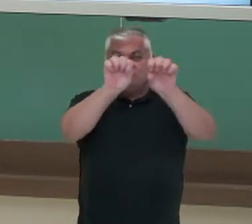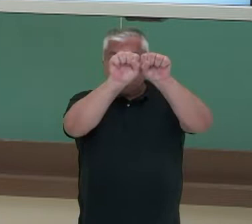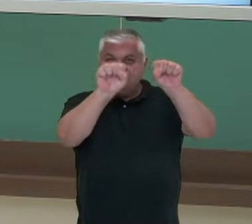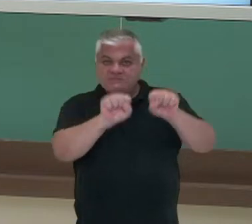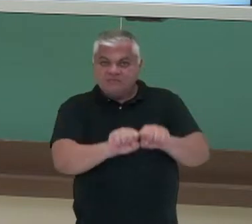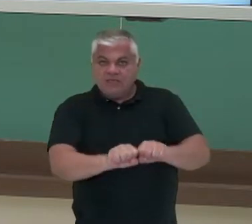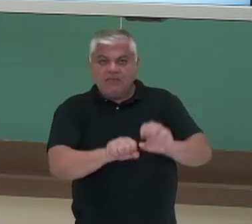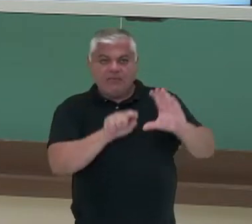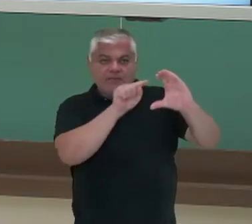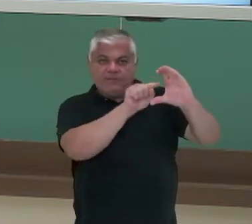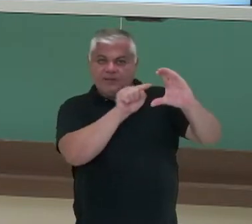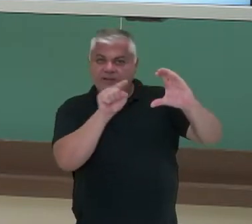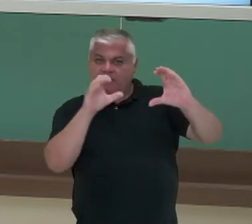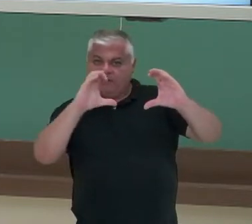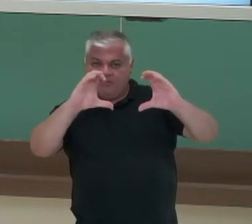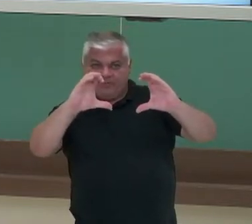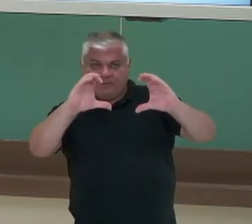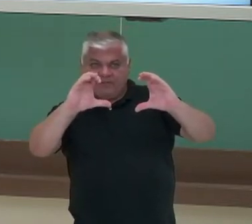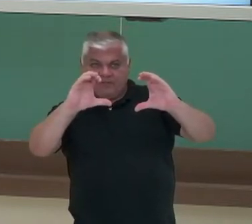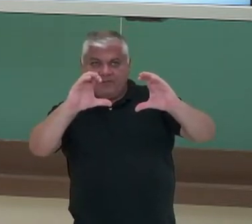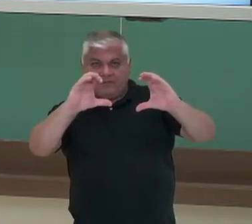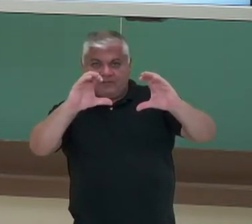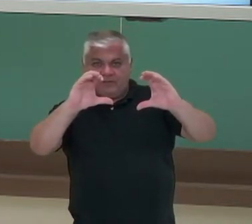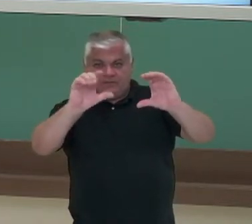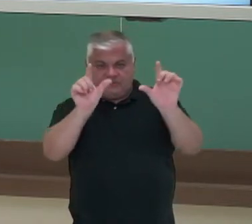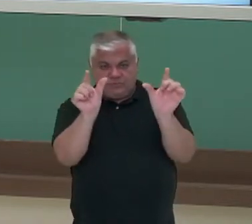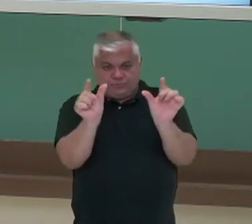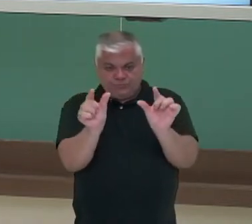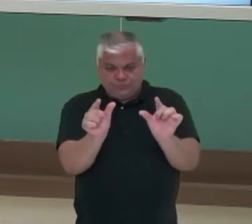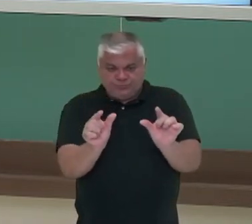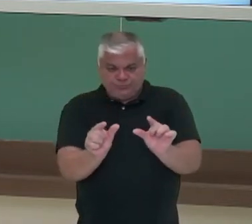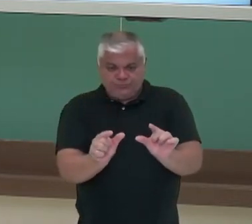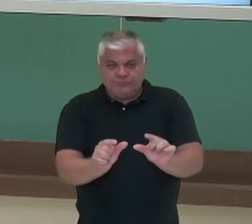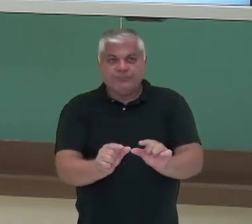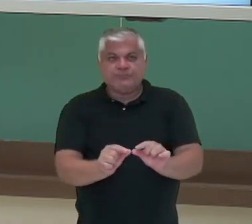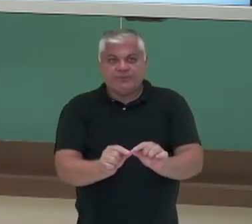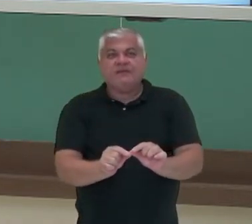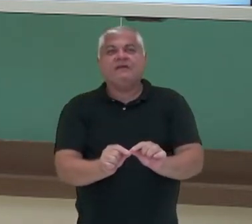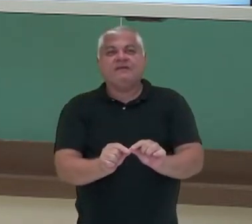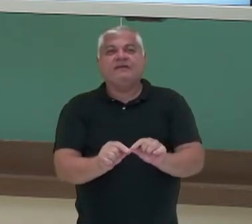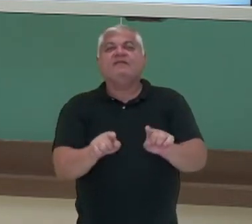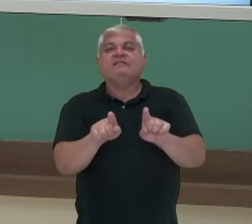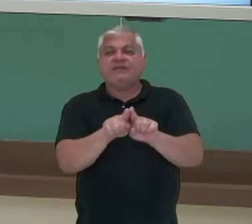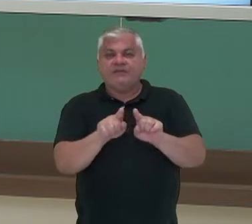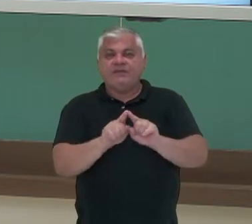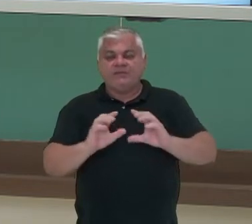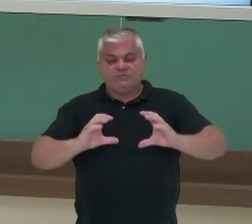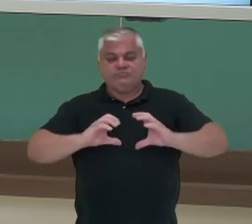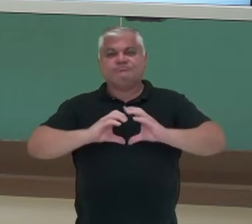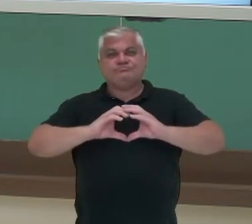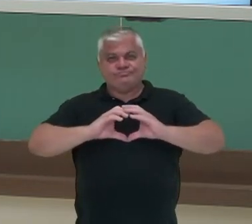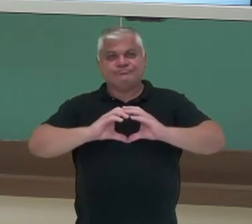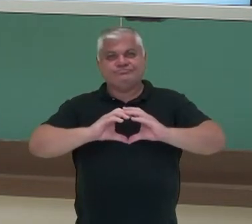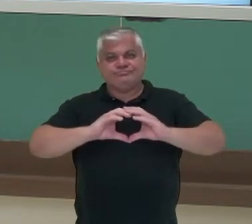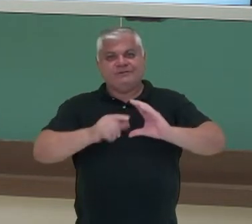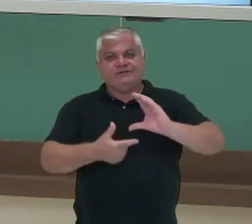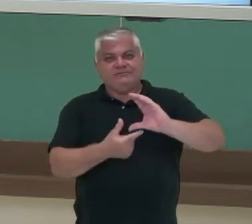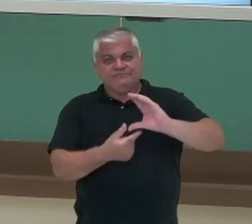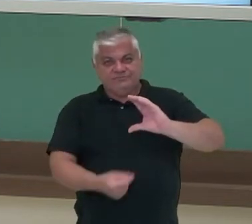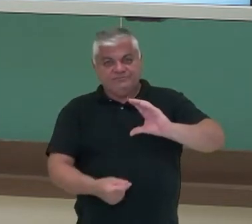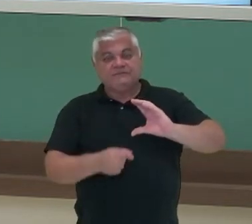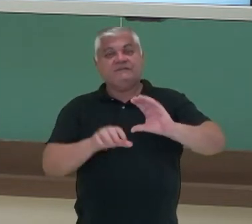ele é composto, ele é formado pelos rins e pelas vias urinárias.